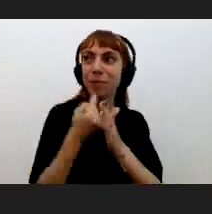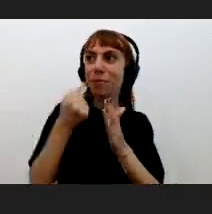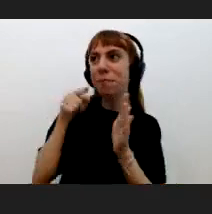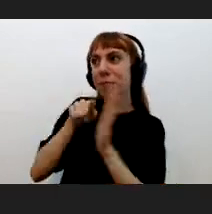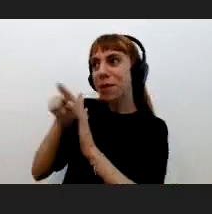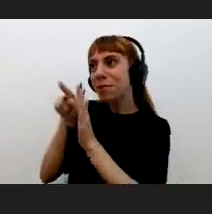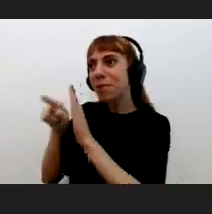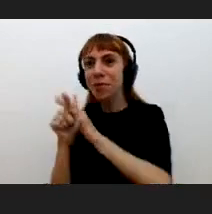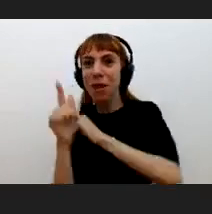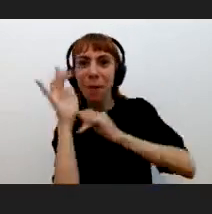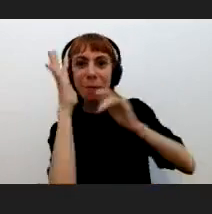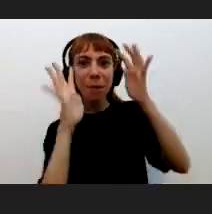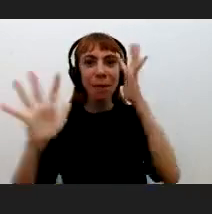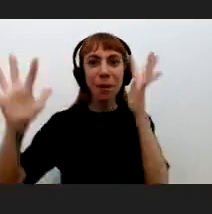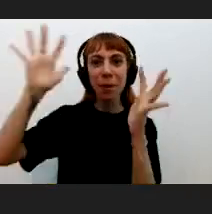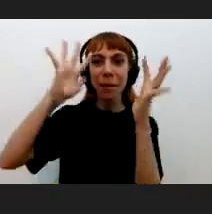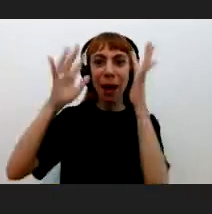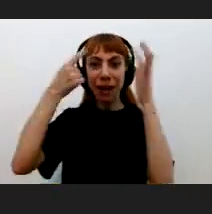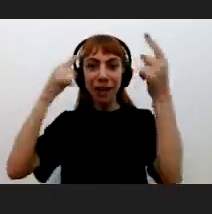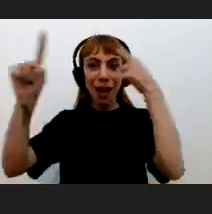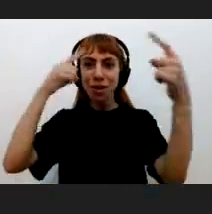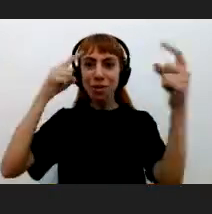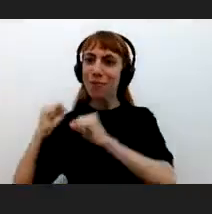imaginativo, criativo, para se manter potente.